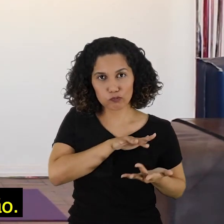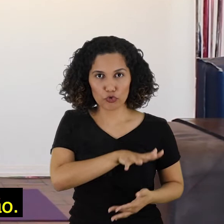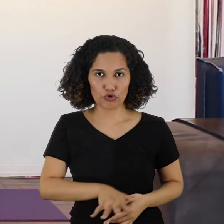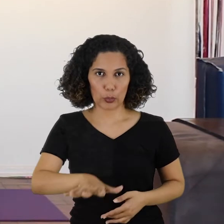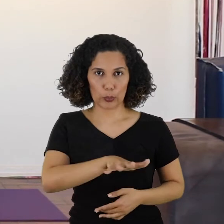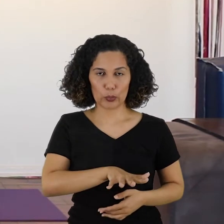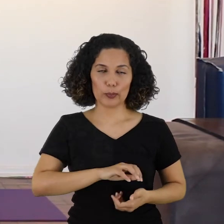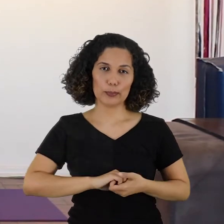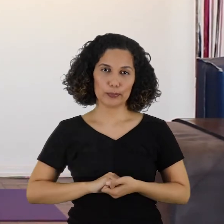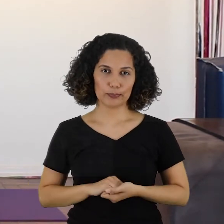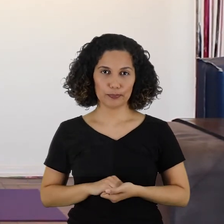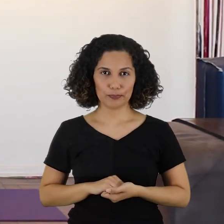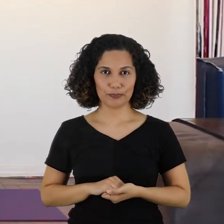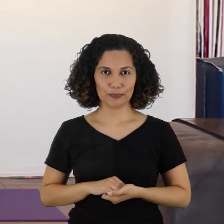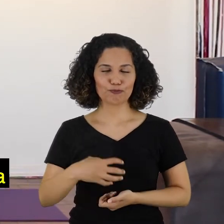chão.